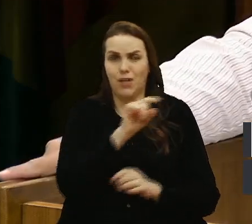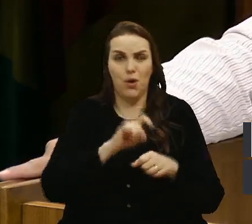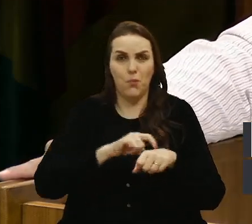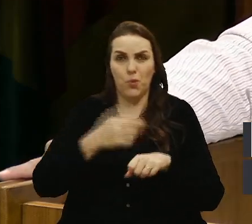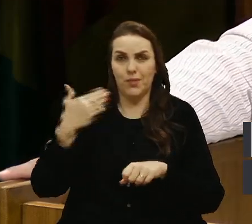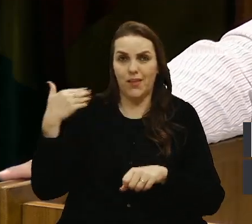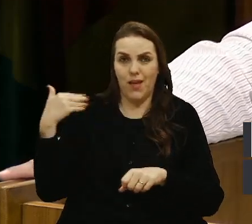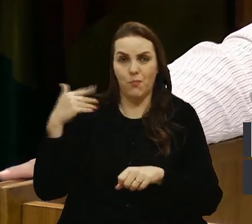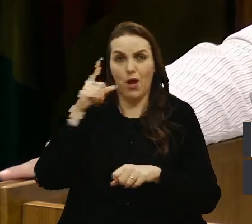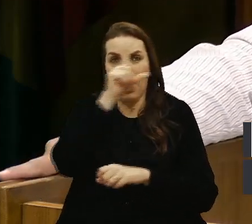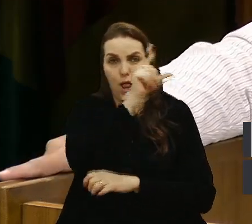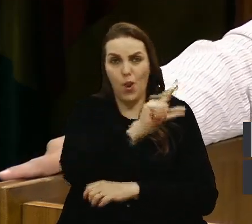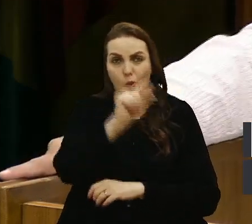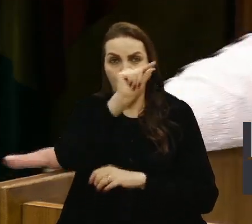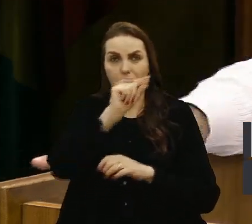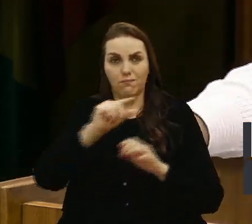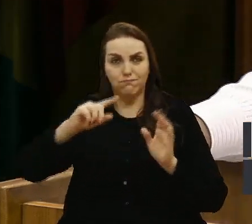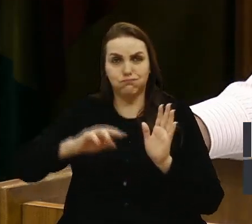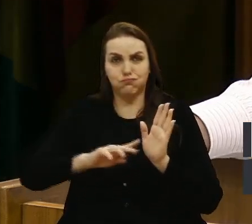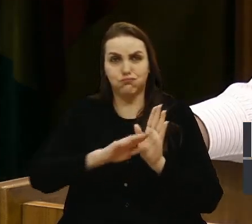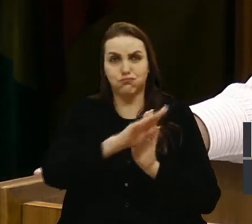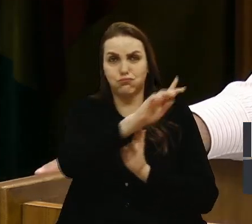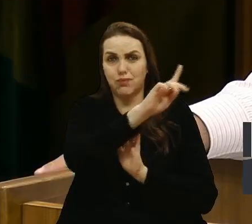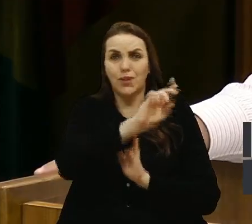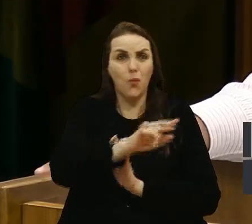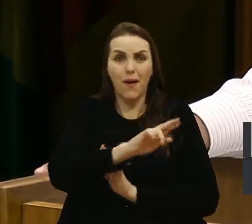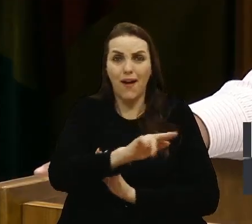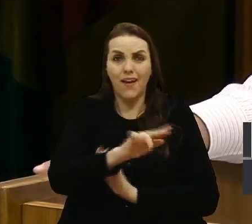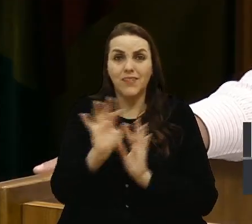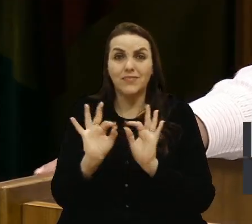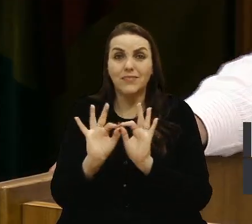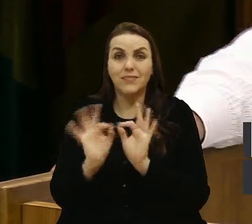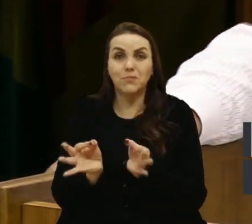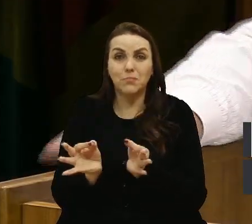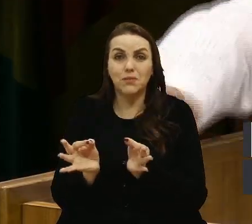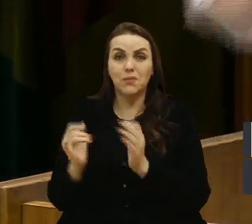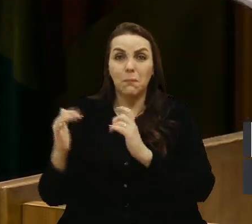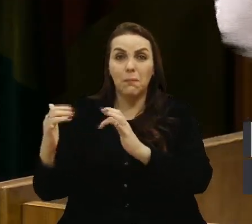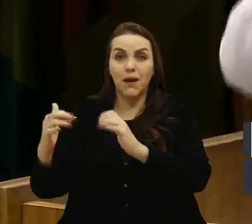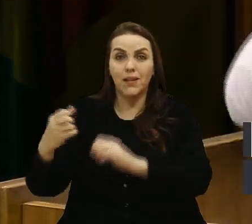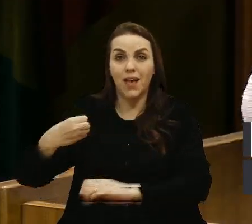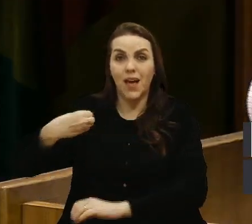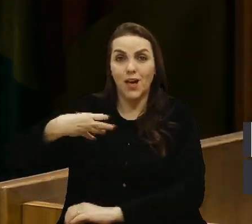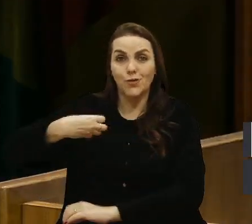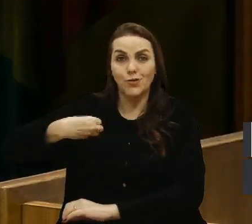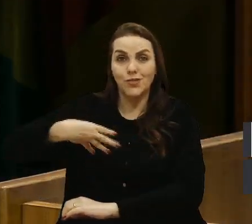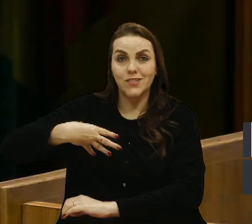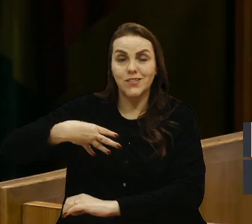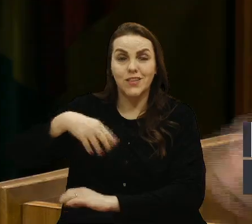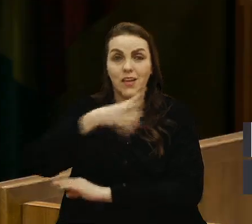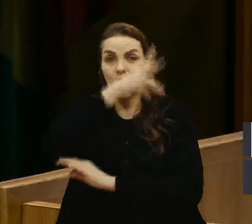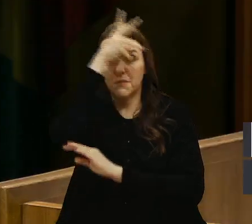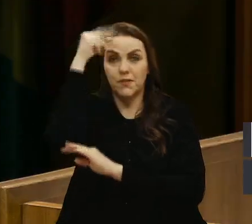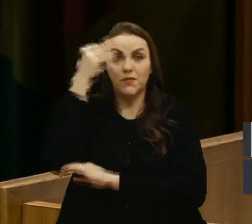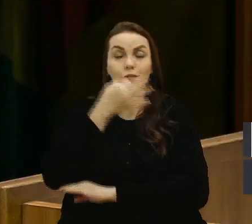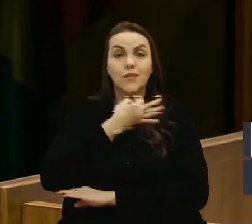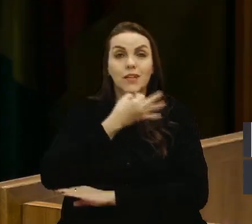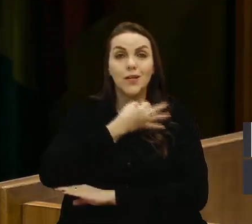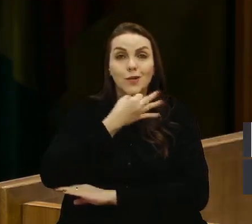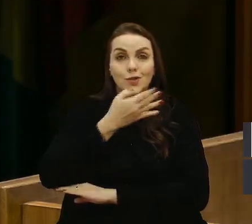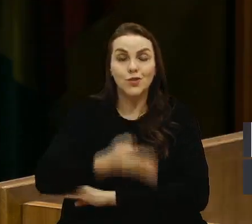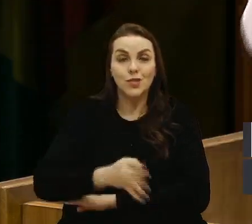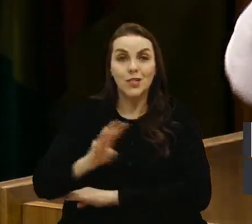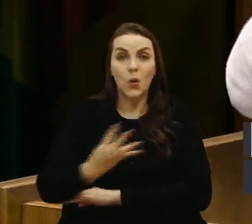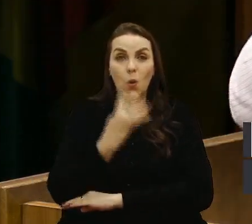recentemente para a Lua. Nós estamos falando de um raio-x, e a Prefeitura de Caxias, com